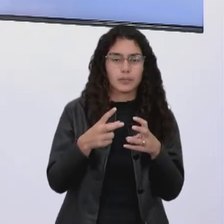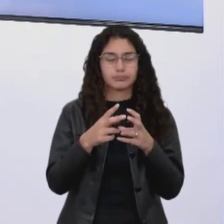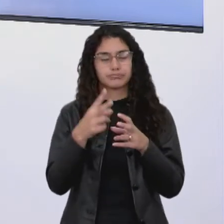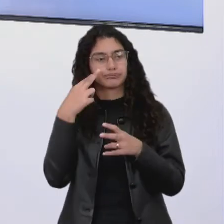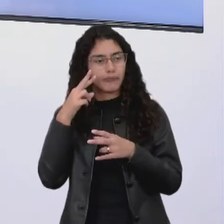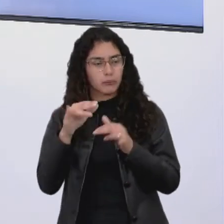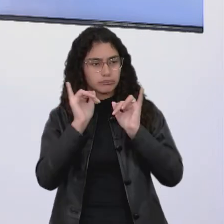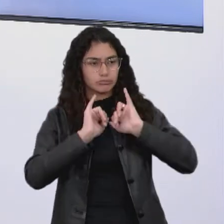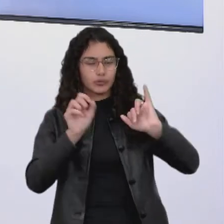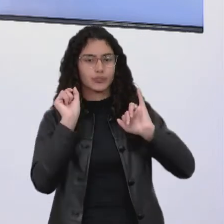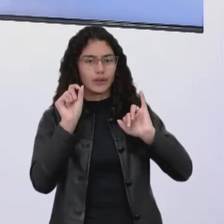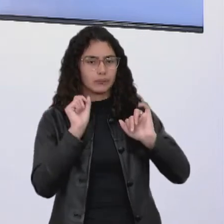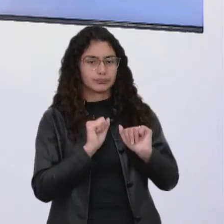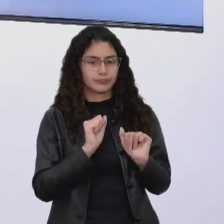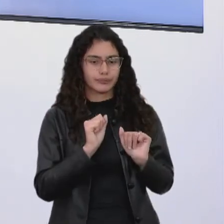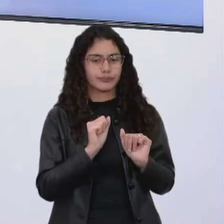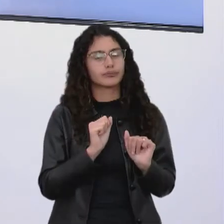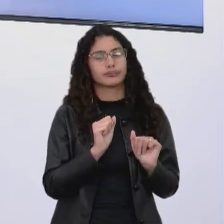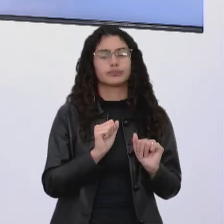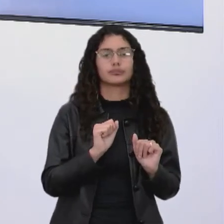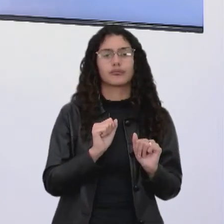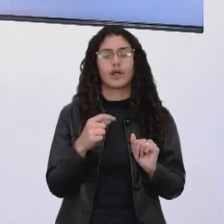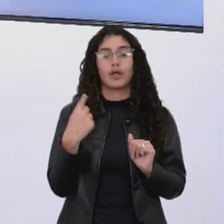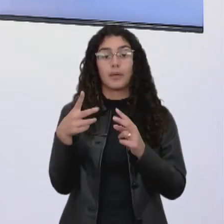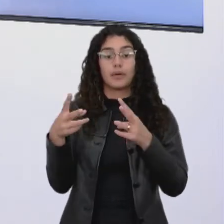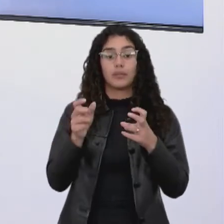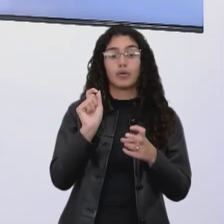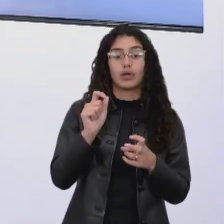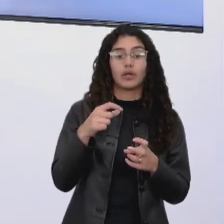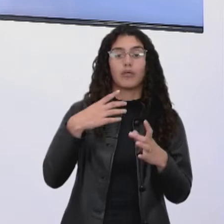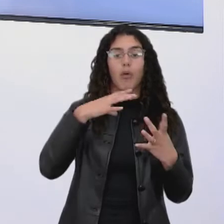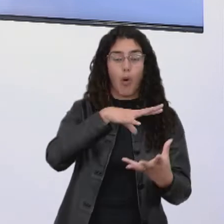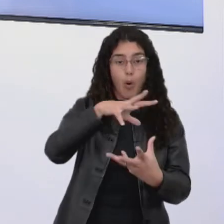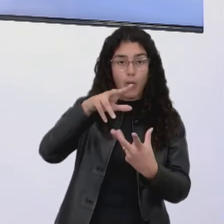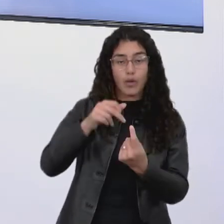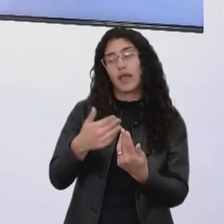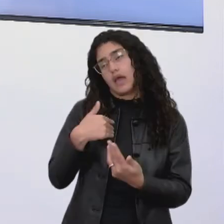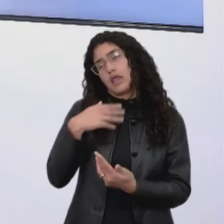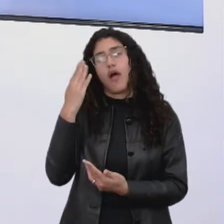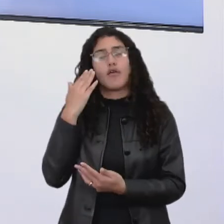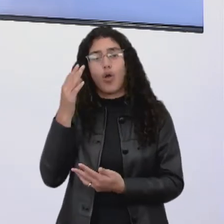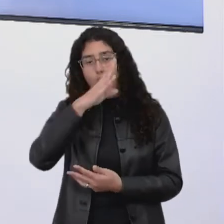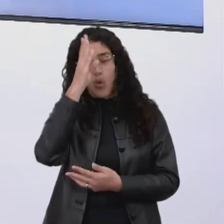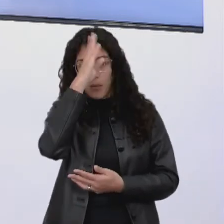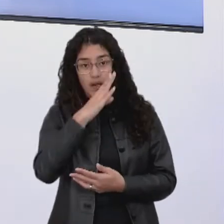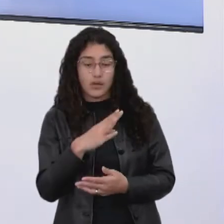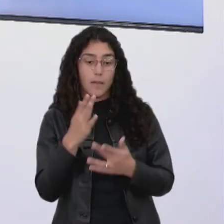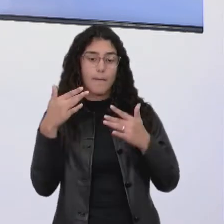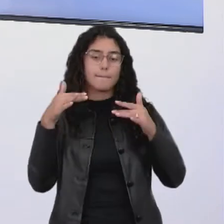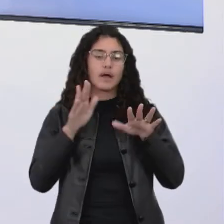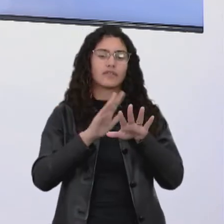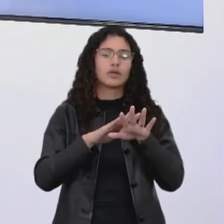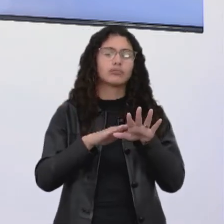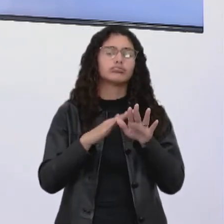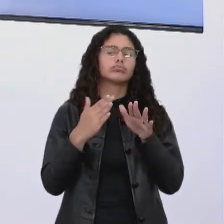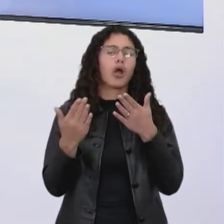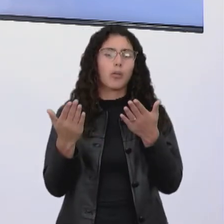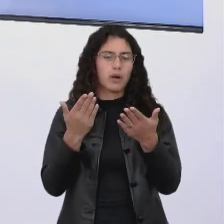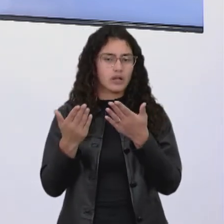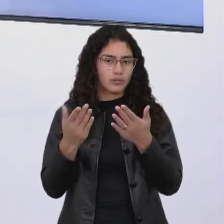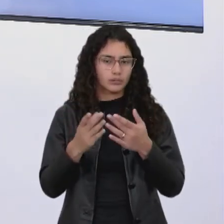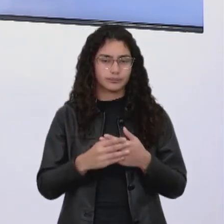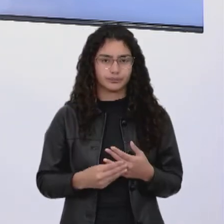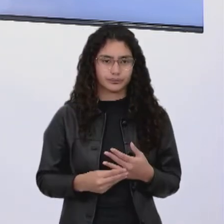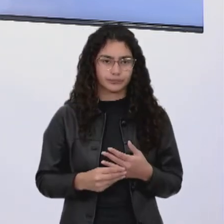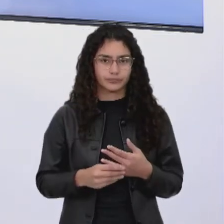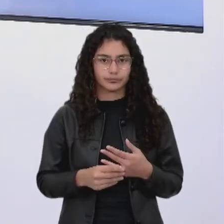a gente viu que o mundo, tá? Eu sei que a gente está falando especificamente do Brasil, mas vamos, né, fazer um paralelo aí.